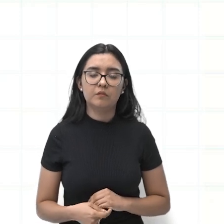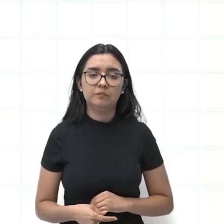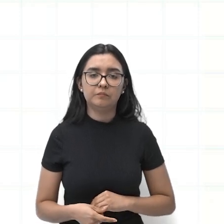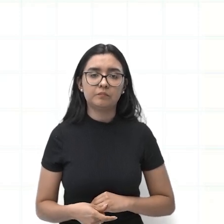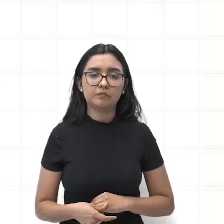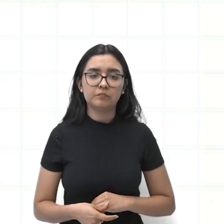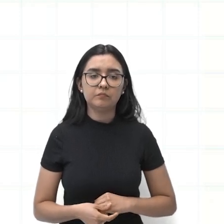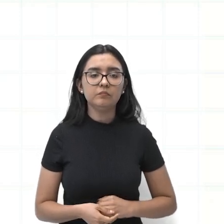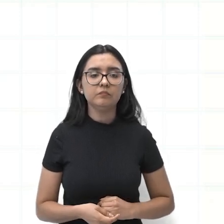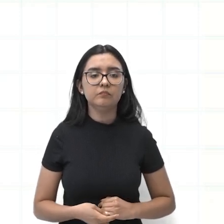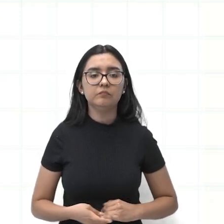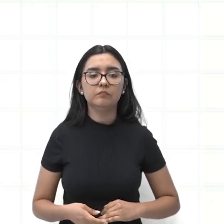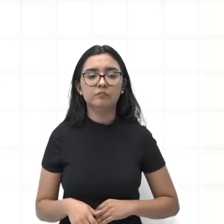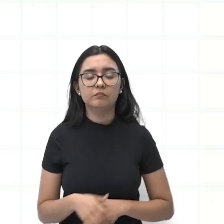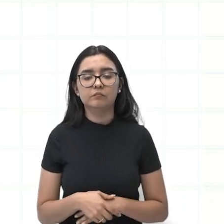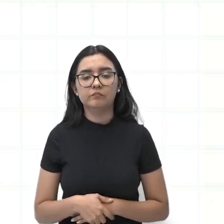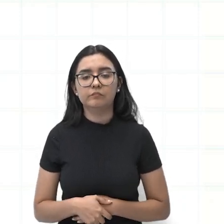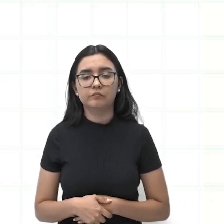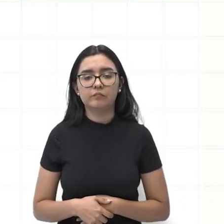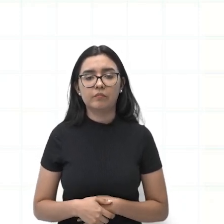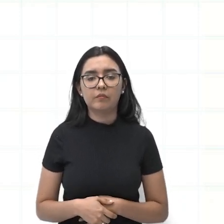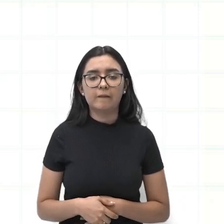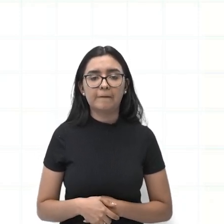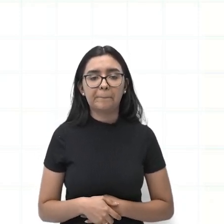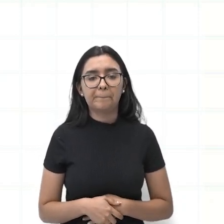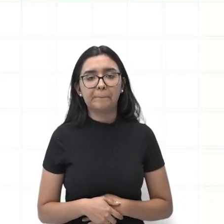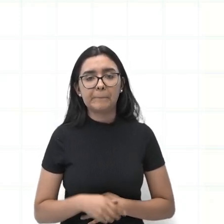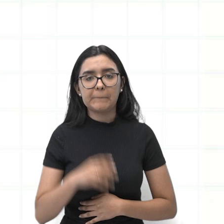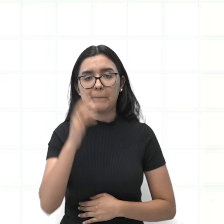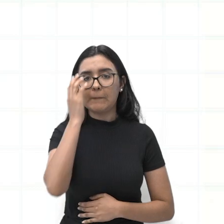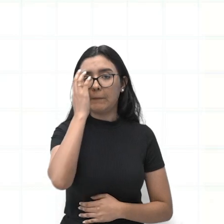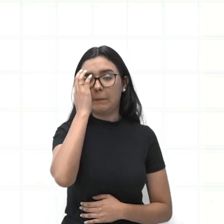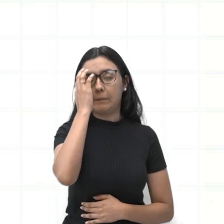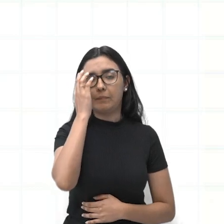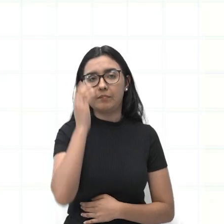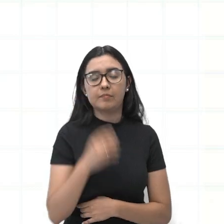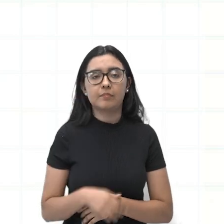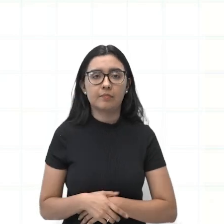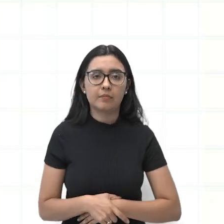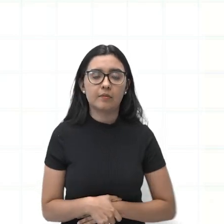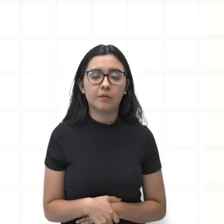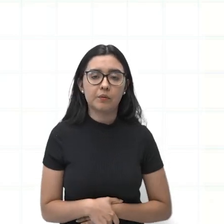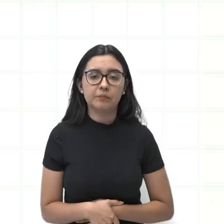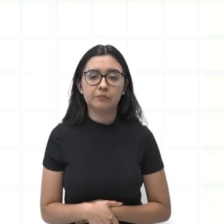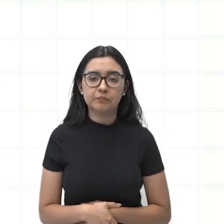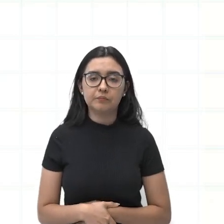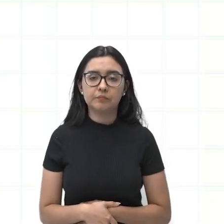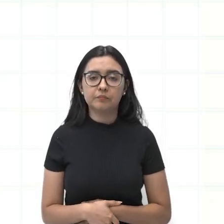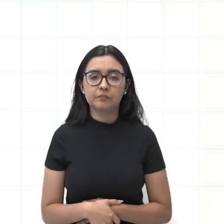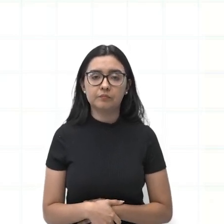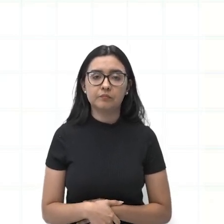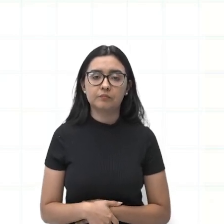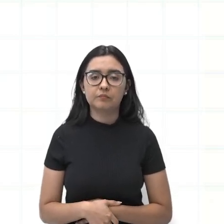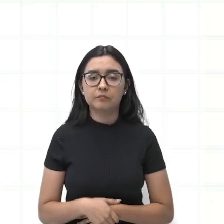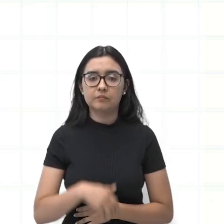school? What do you like the most in your school? O que você gosta mais na sua